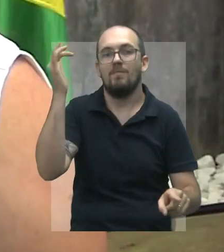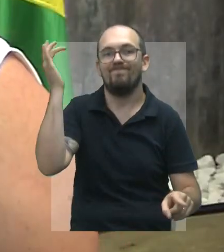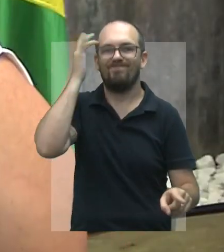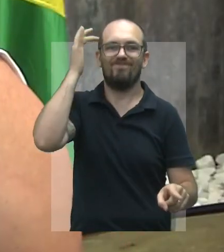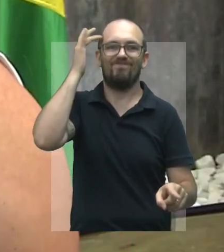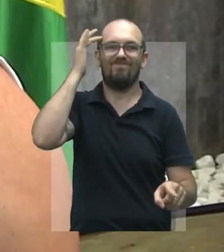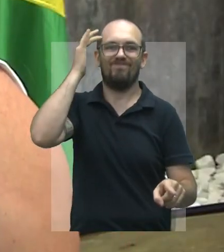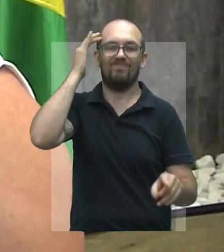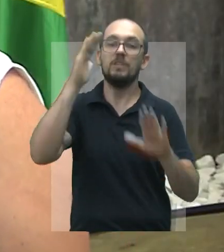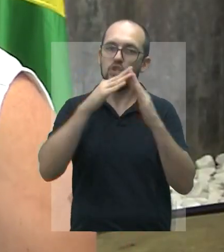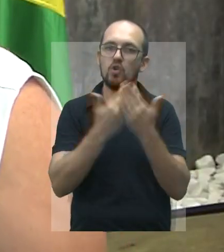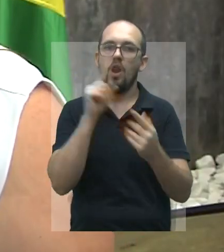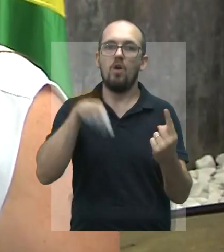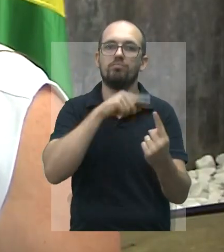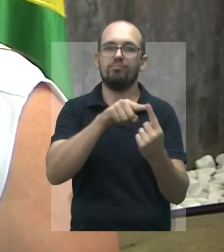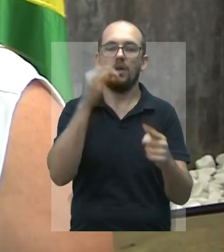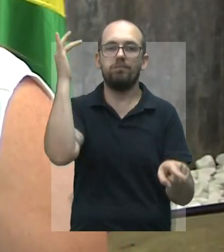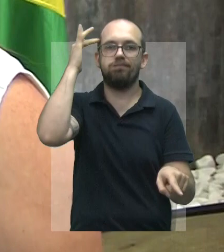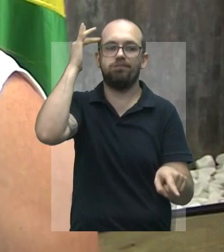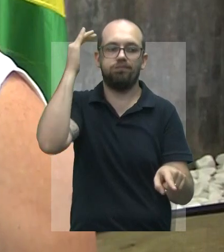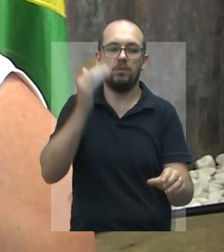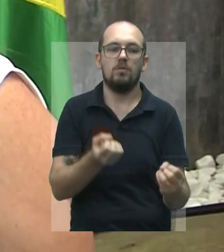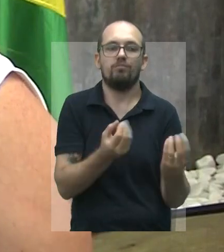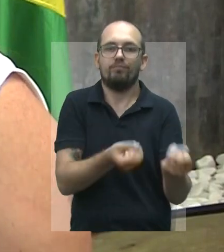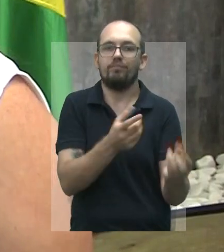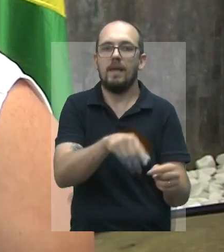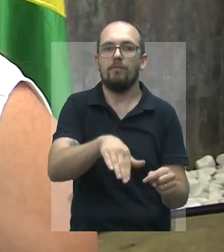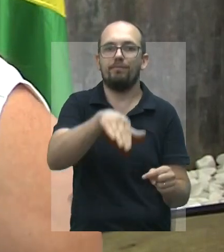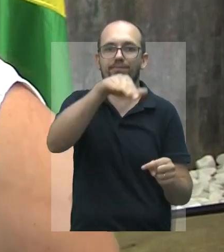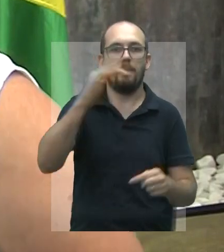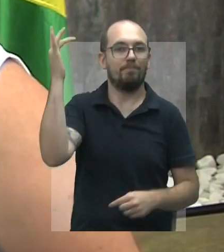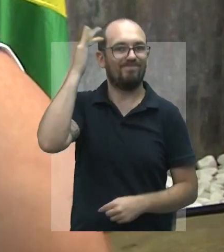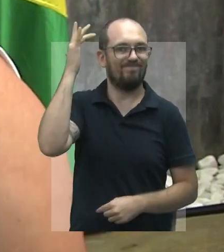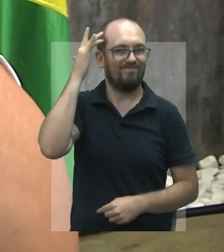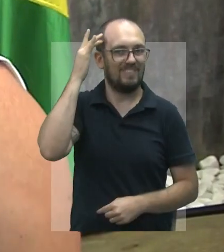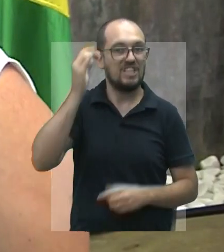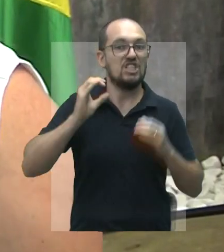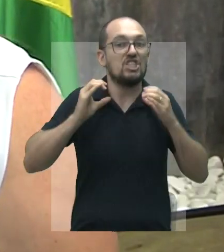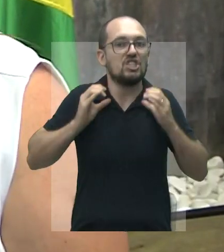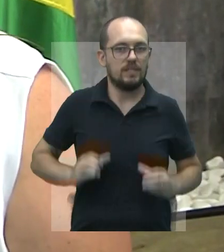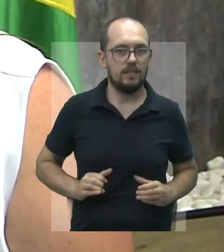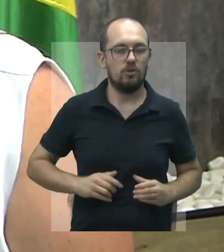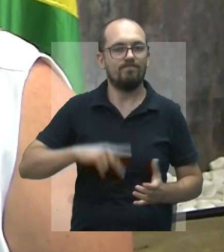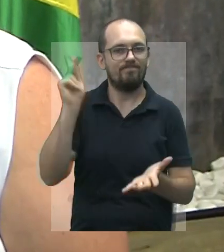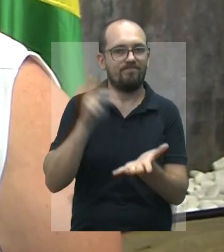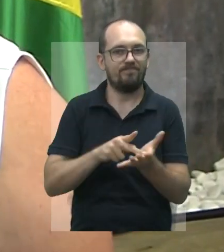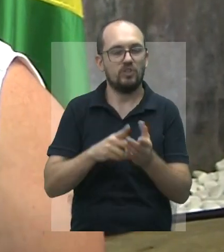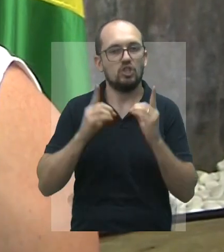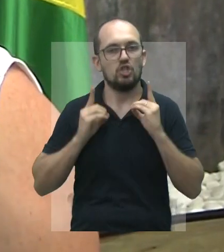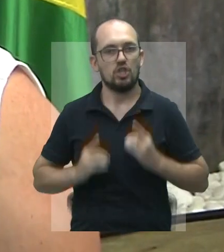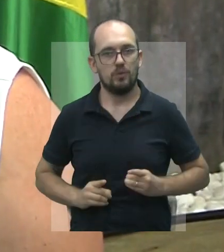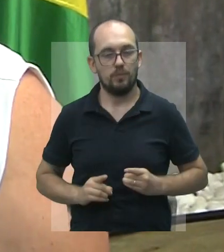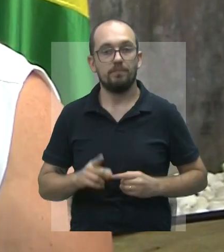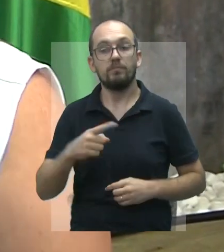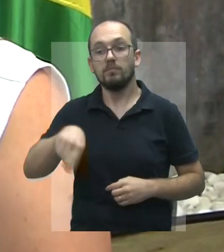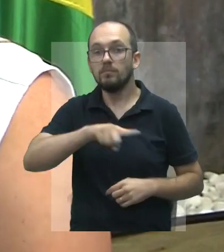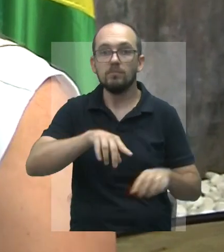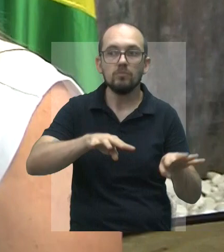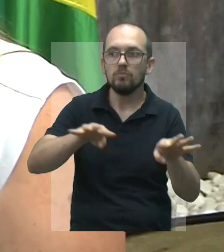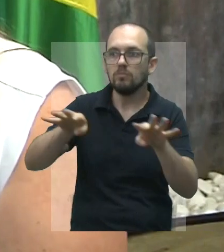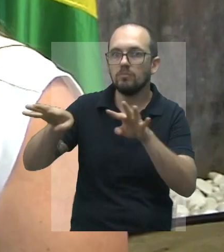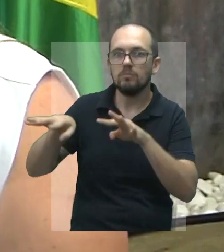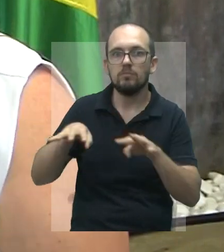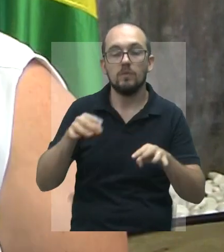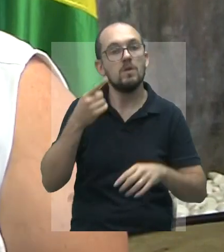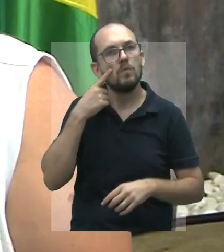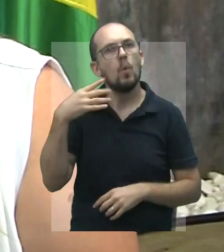nós temos a função de transmitir os conhecimentos, mas formar cidadãos dignos. Então eles estão vendo que